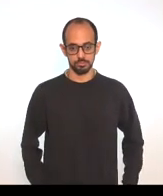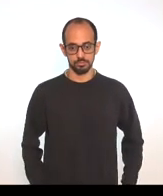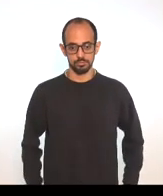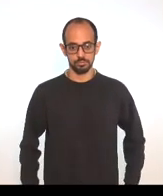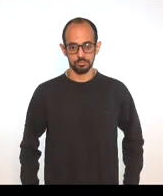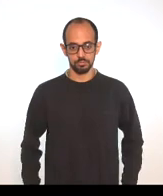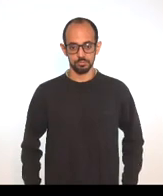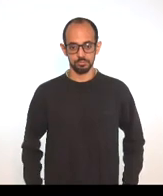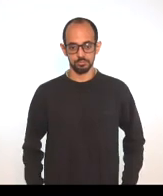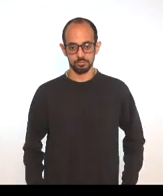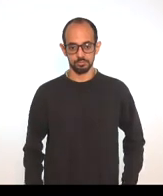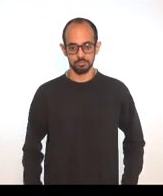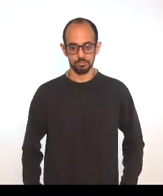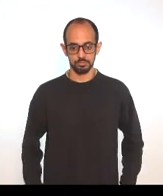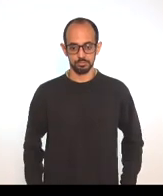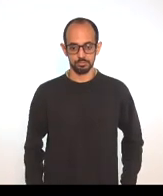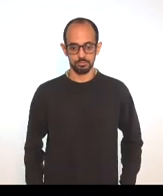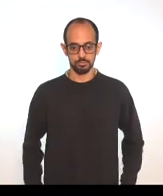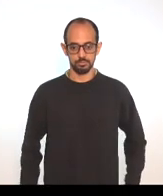e